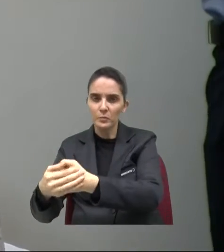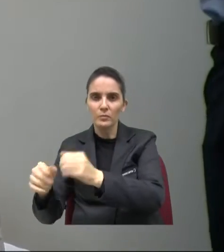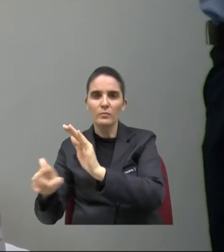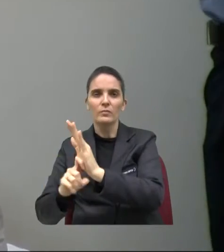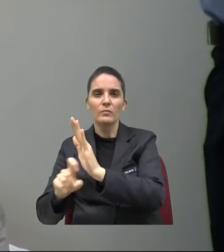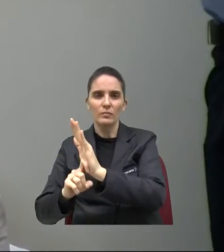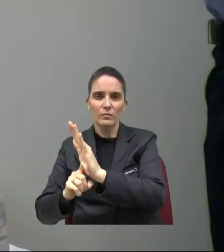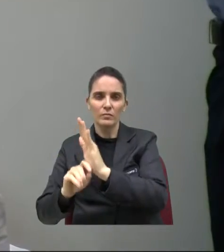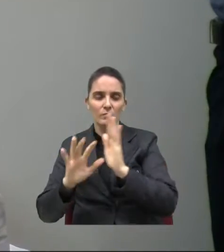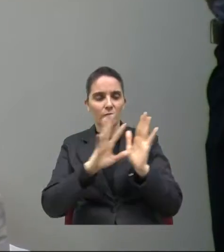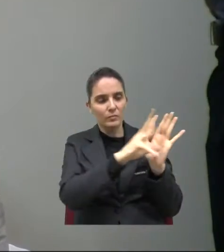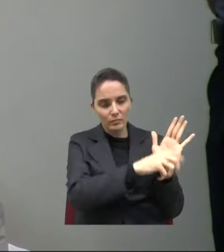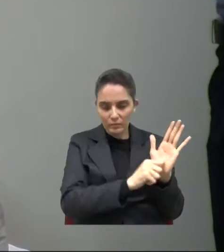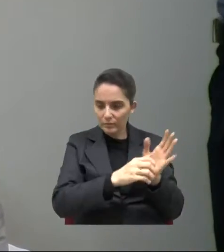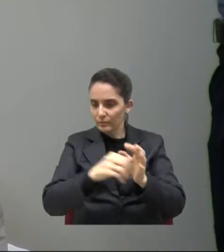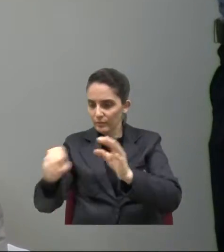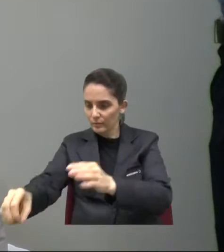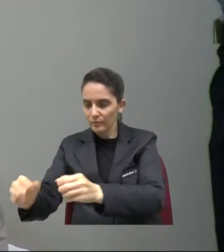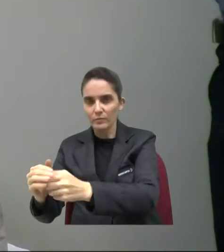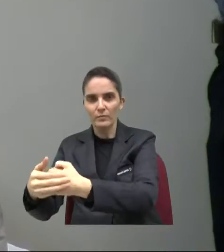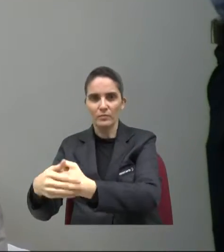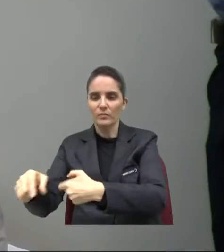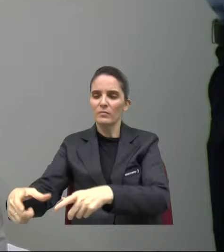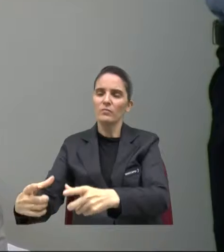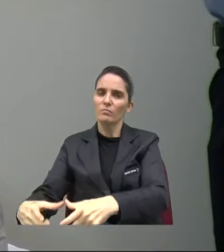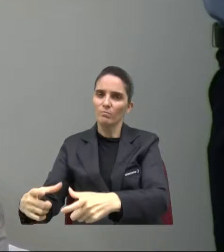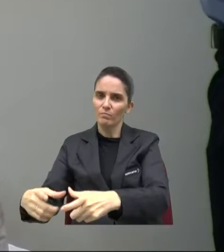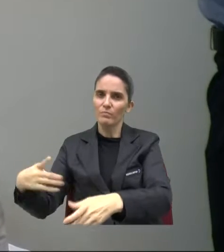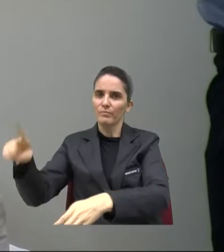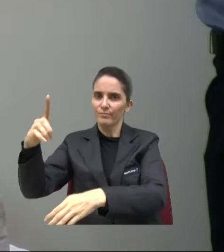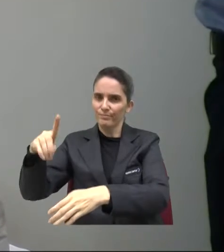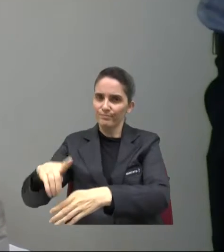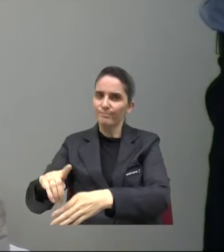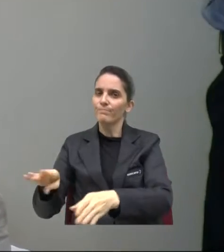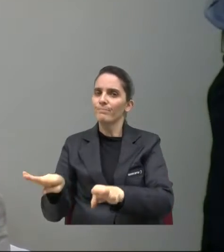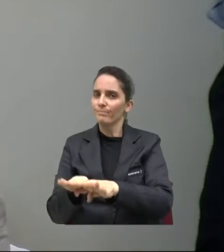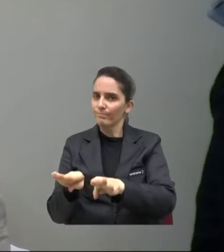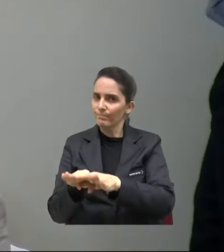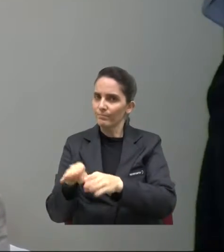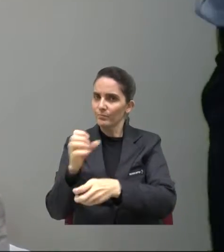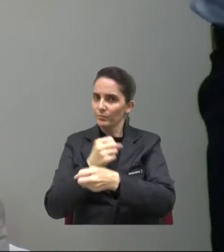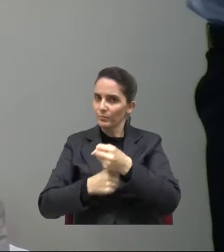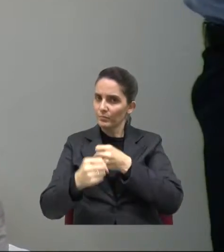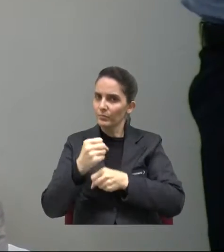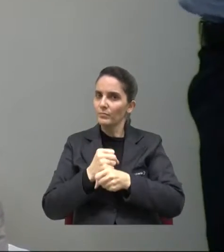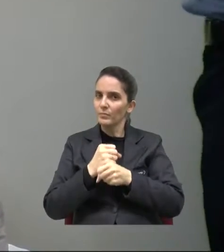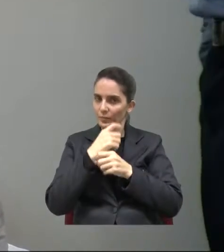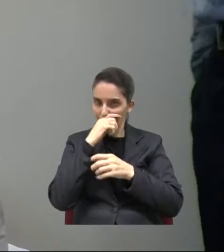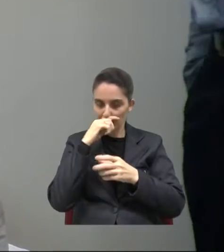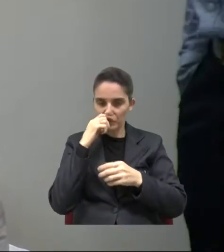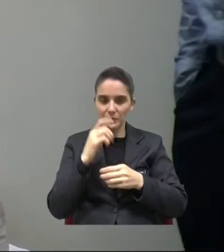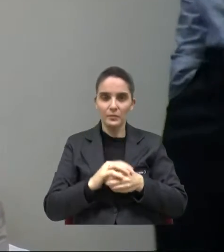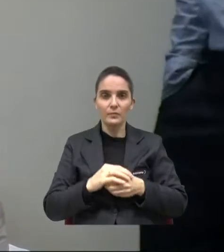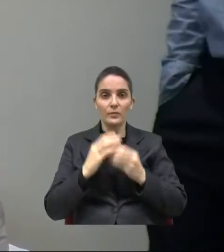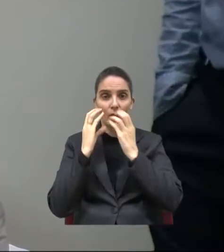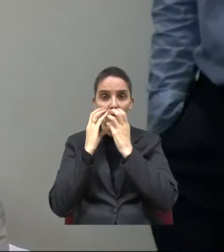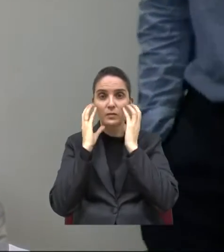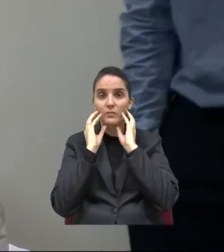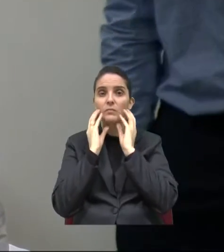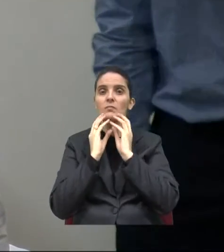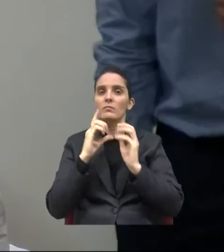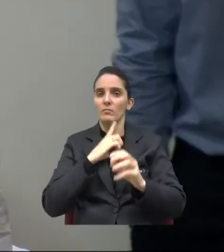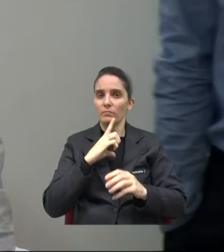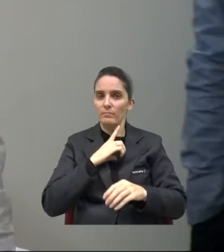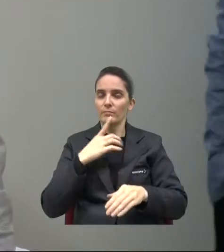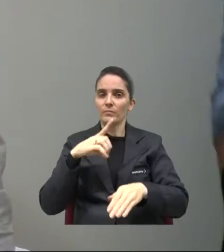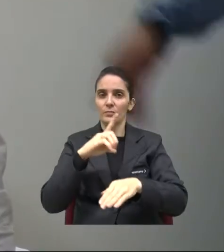faz um assalto, esconde lá, e um lugar que está tendo muita dengue também. Inclusive, o ano retrasado, o doutor Rafael me atendeu na Santa Casa, onde nós tivemos dengue. Eu,